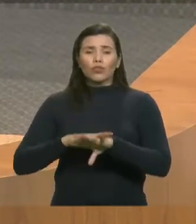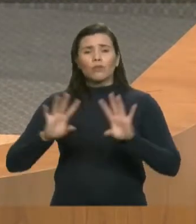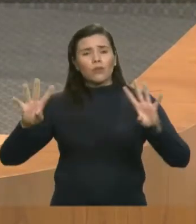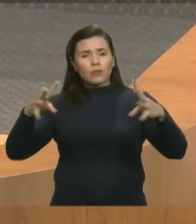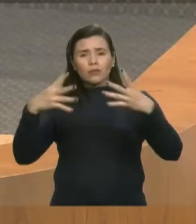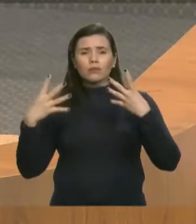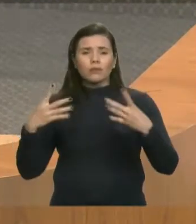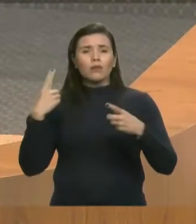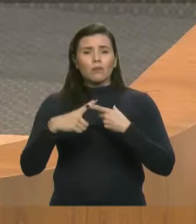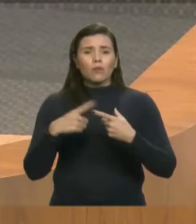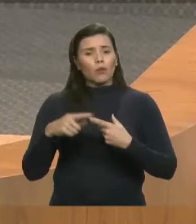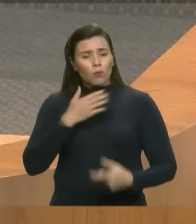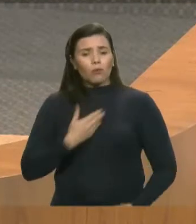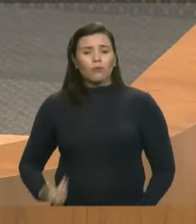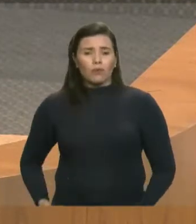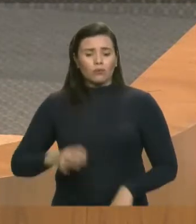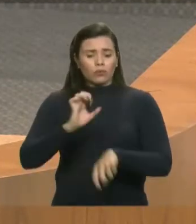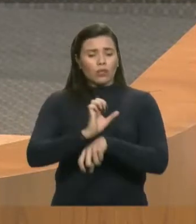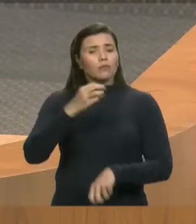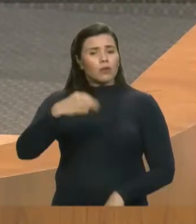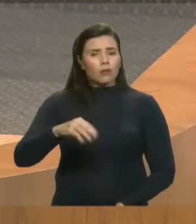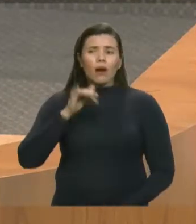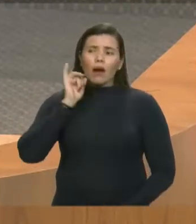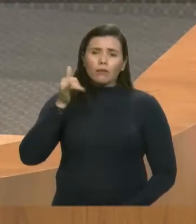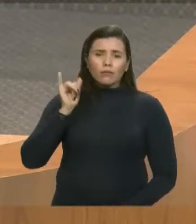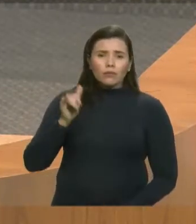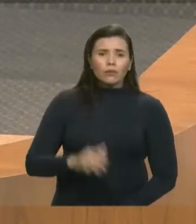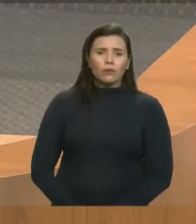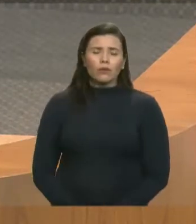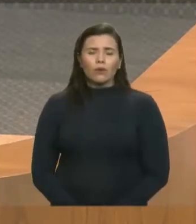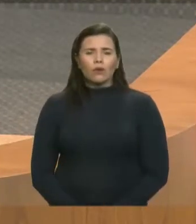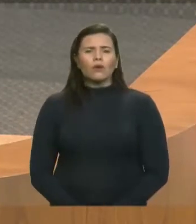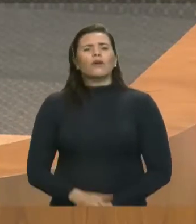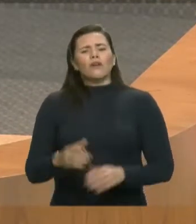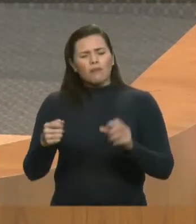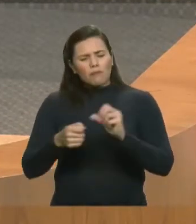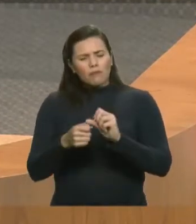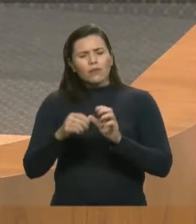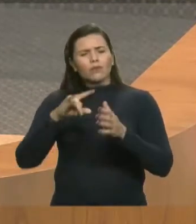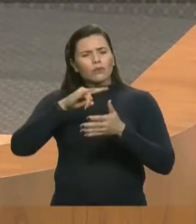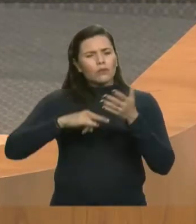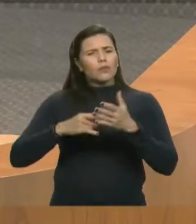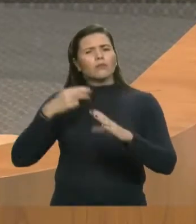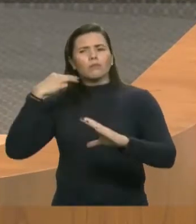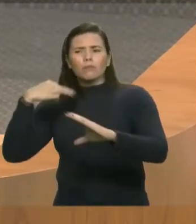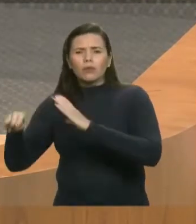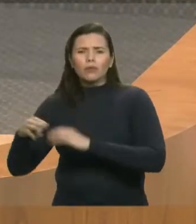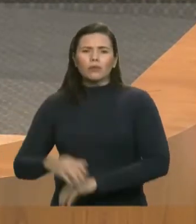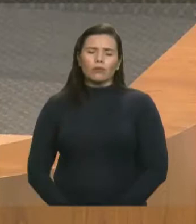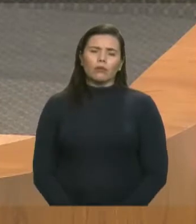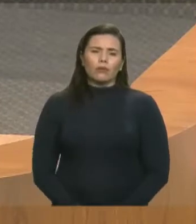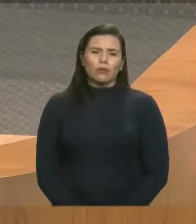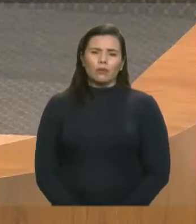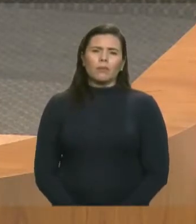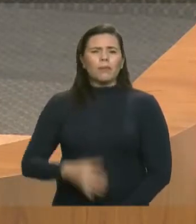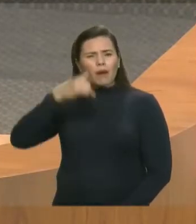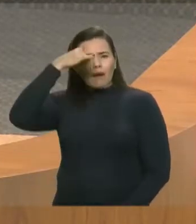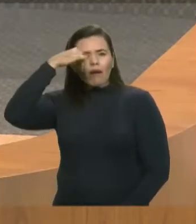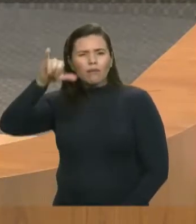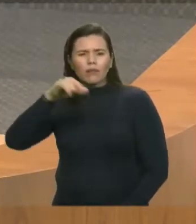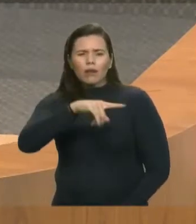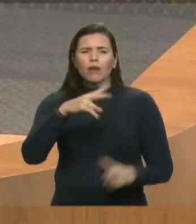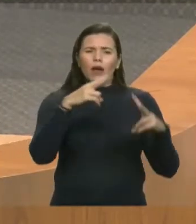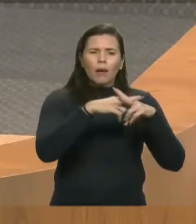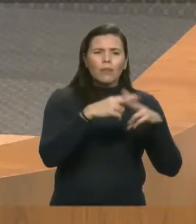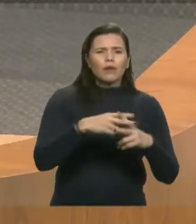omissão do governo em prevenir, em se antecipar a conflitos como esse,